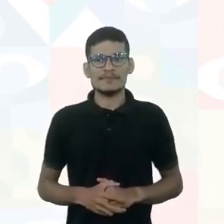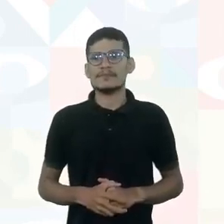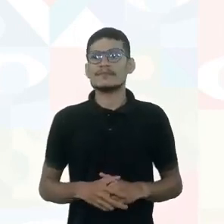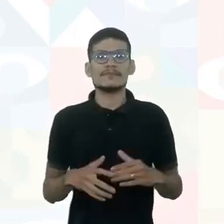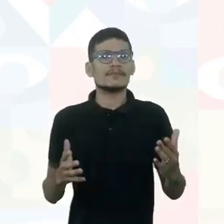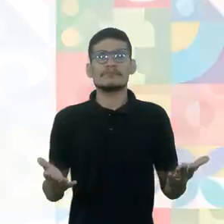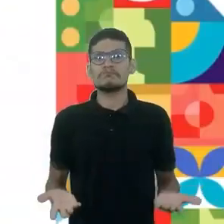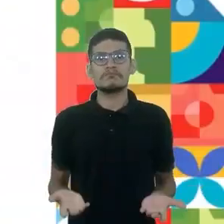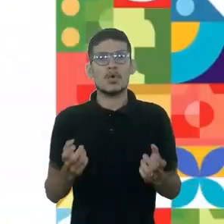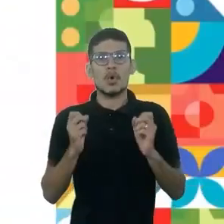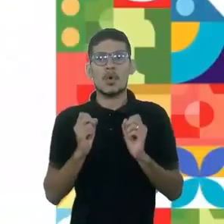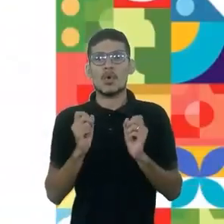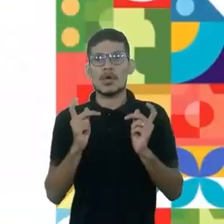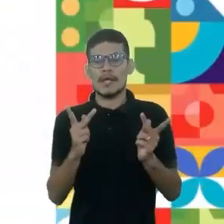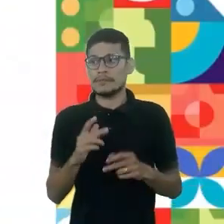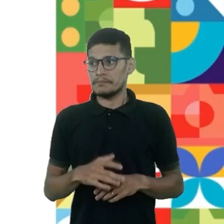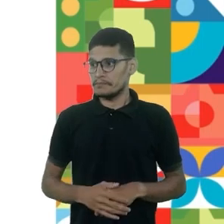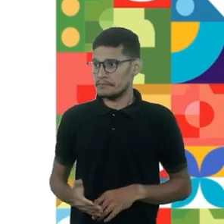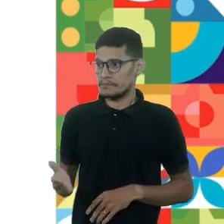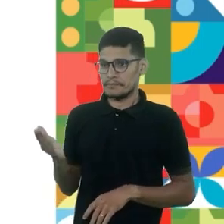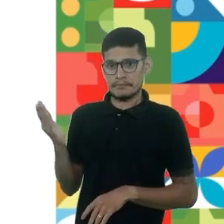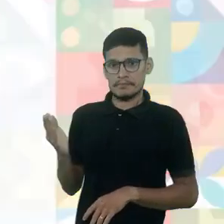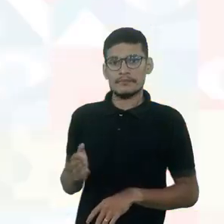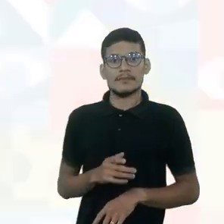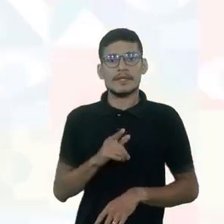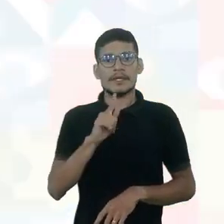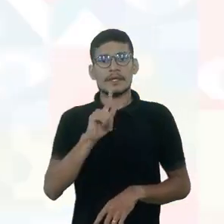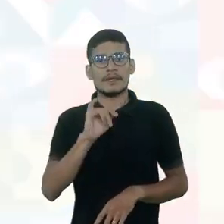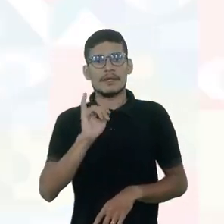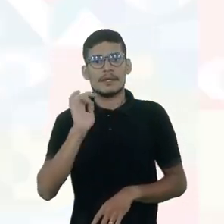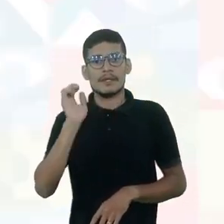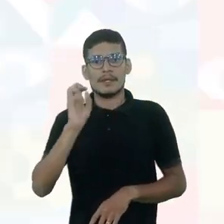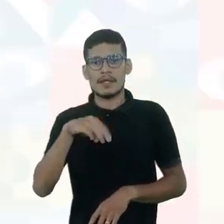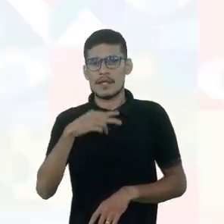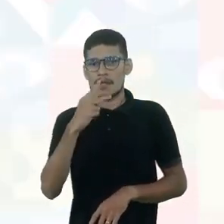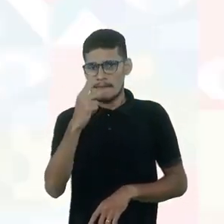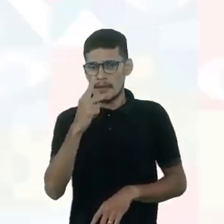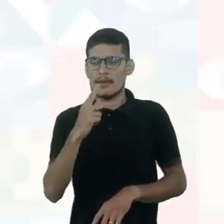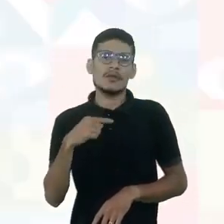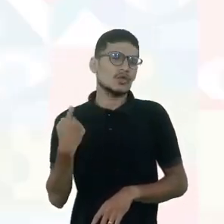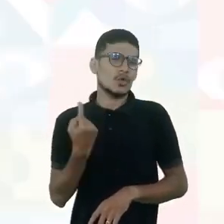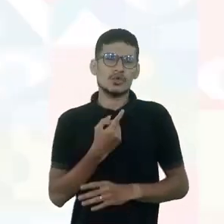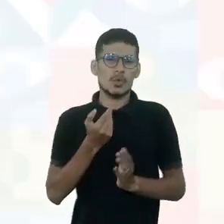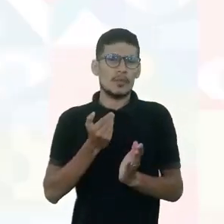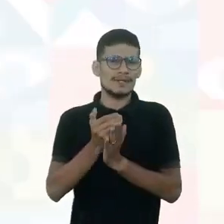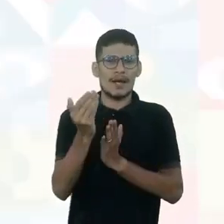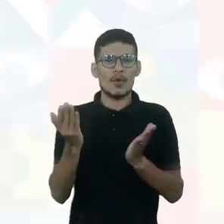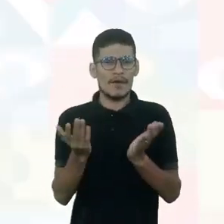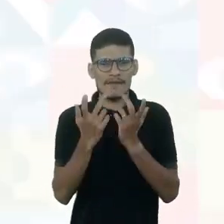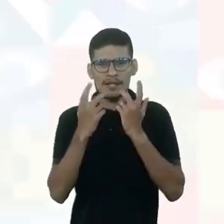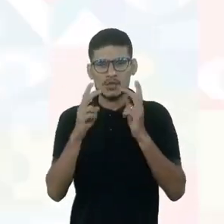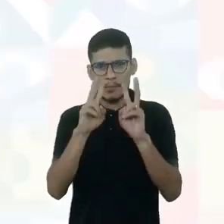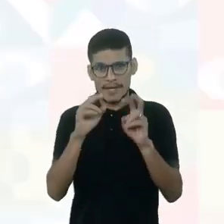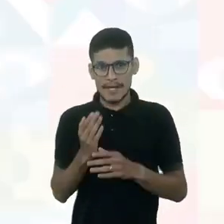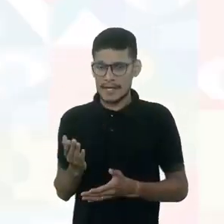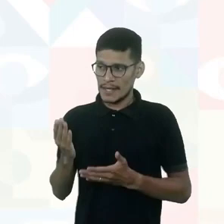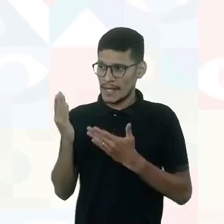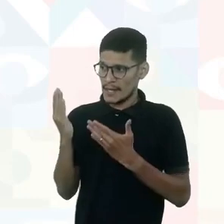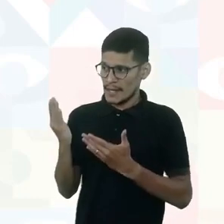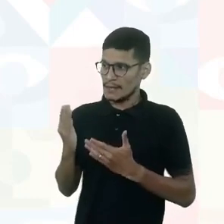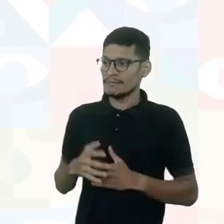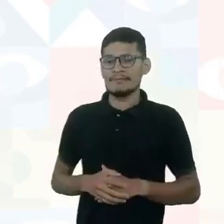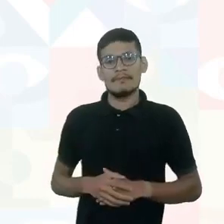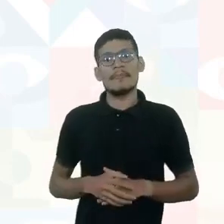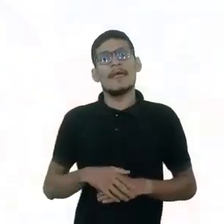Ok. E no GIMP, vamos iniciar falando sobre essa ferramenta. O GIMP é um software